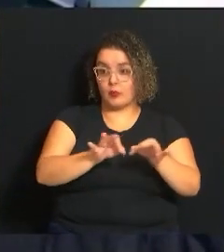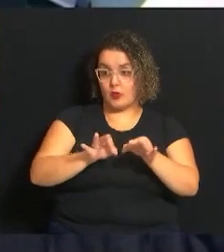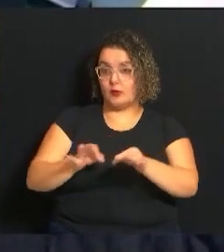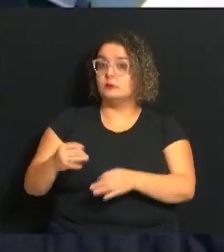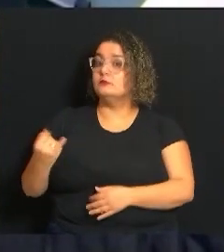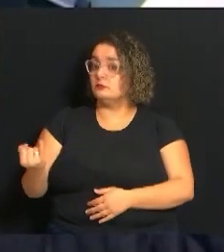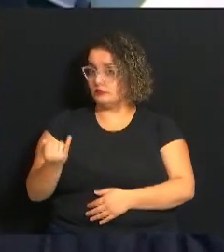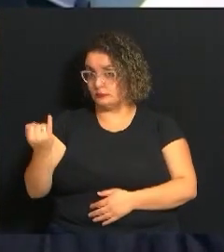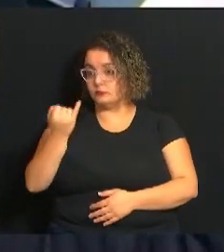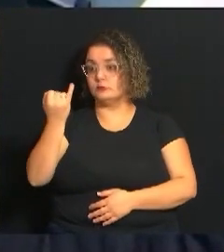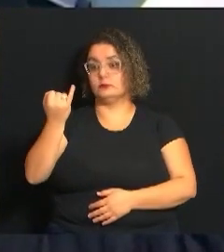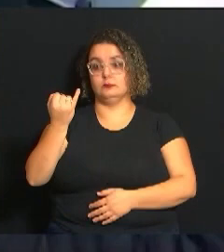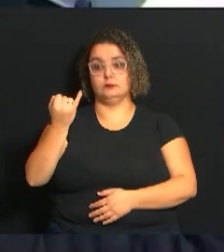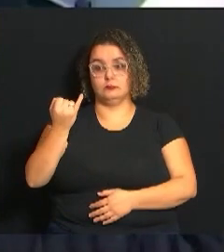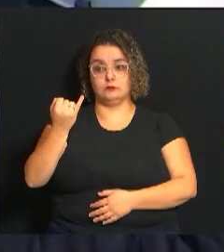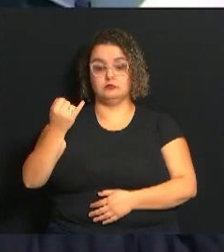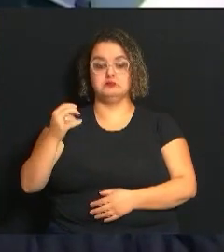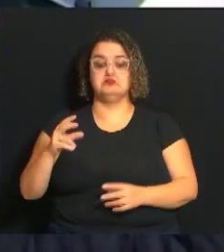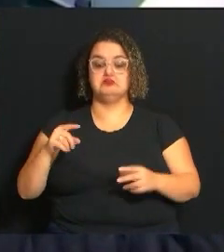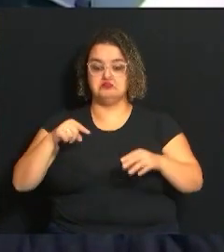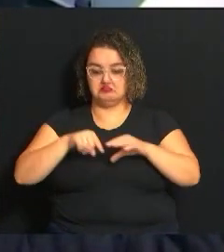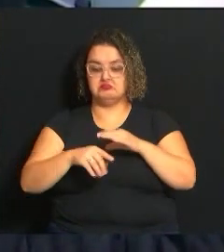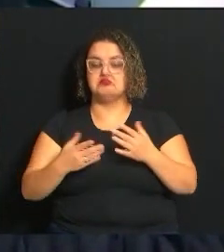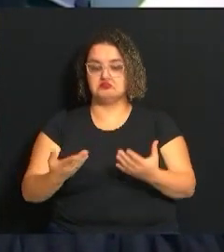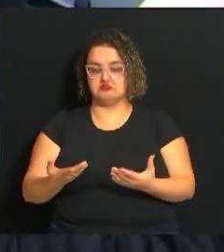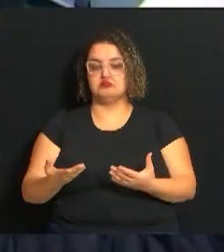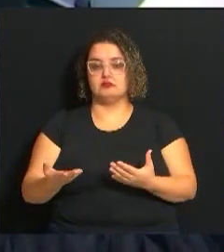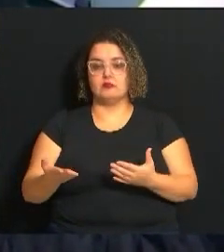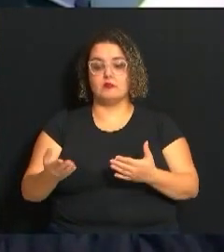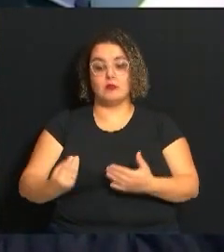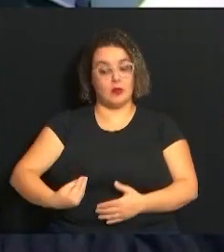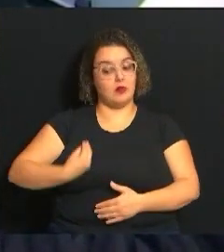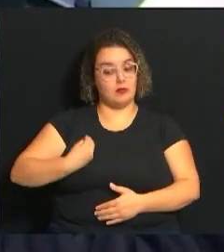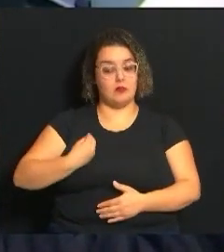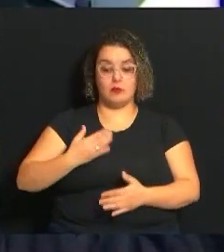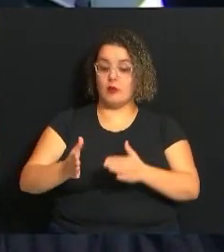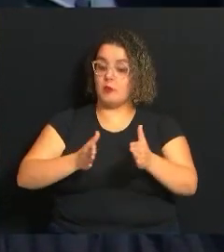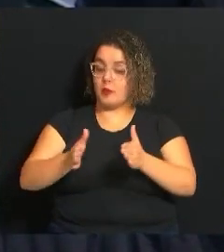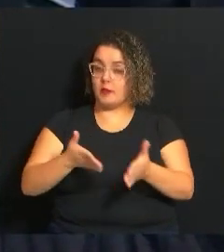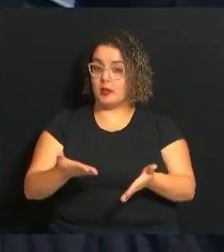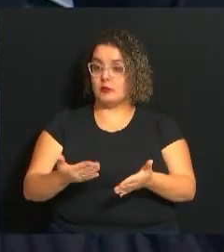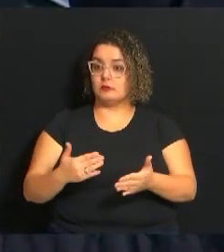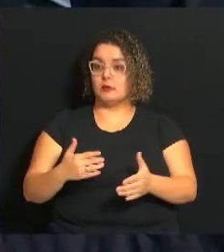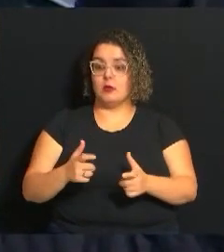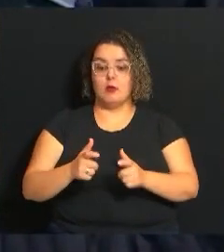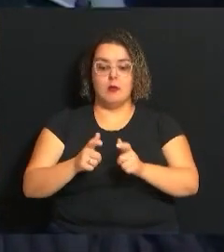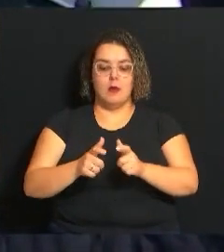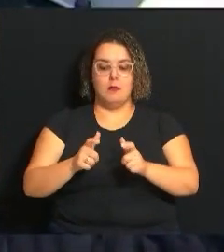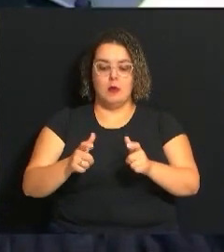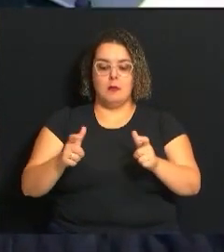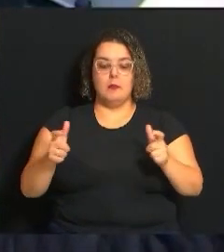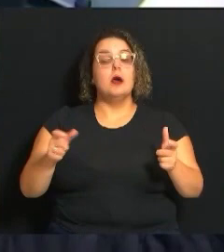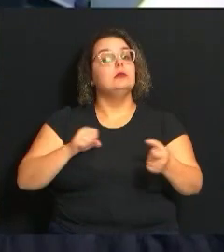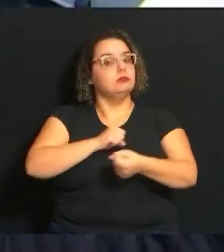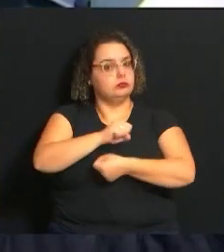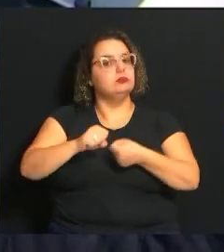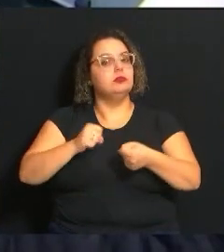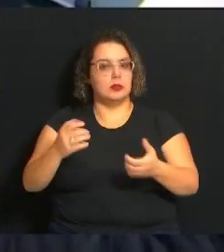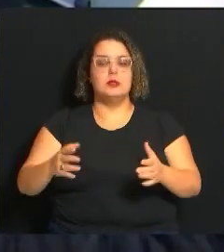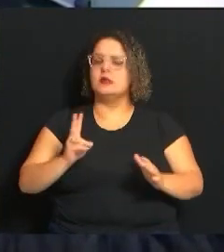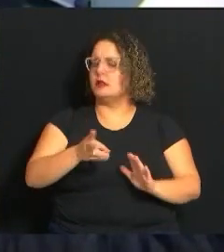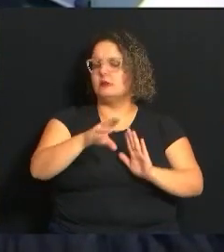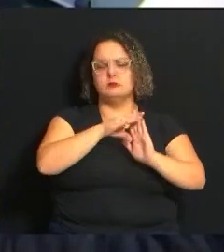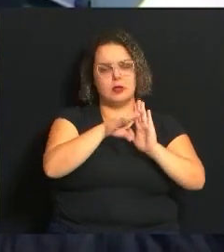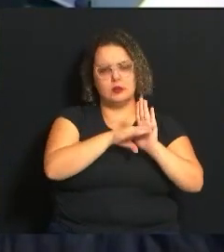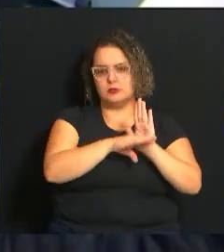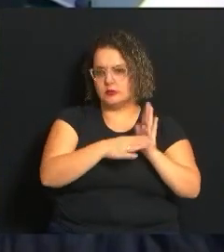extremamente meritório. A gente vive um momento em que o crescimento sustentável está sempre em pauta, né?